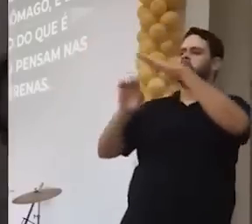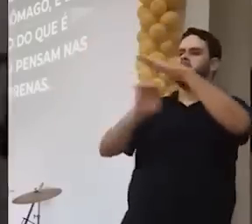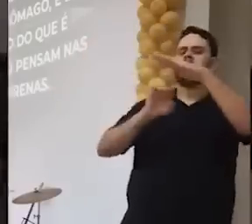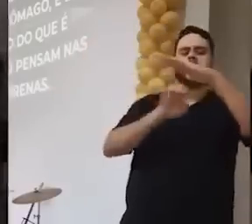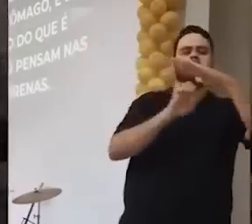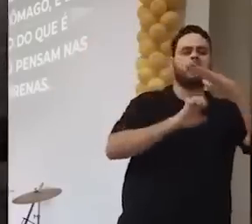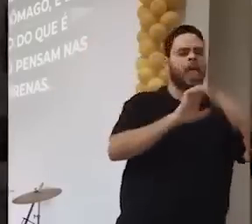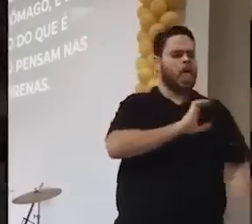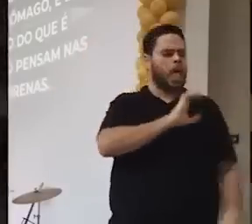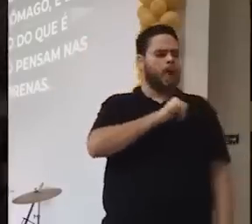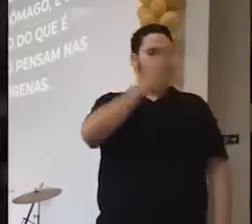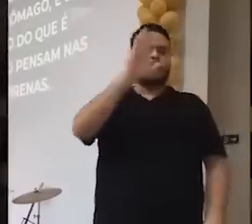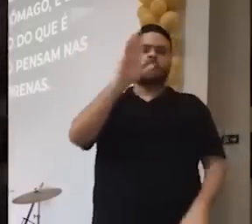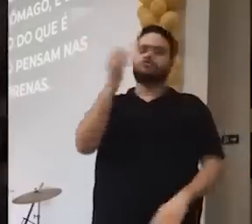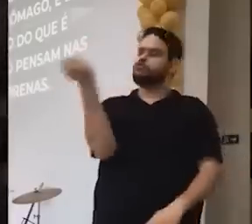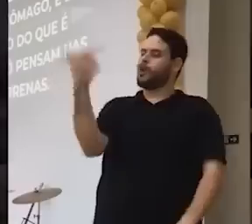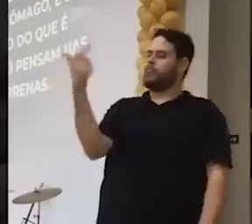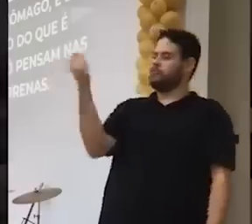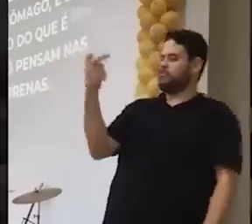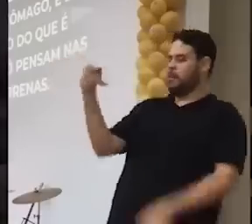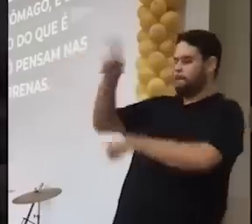do mundo.